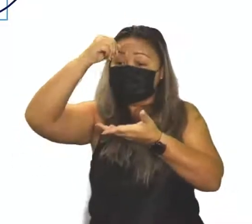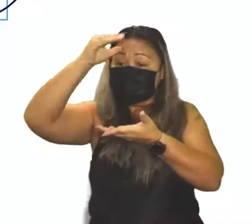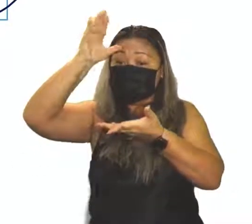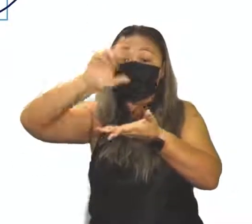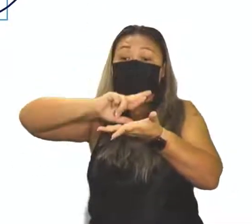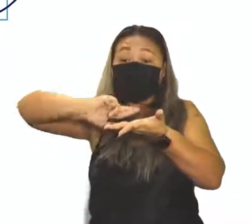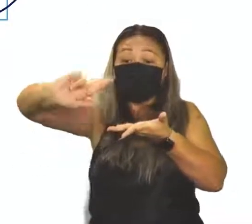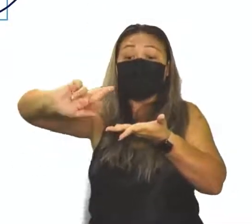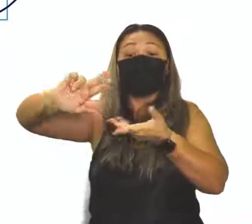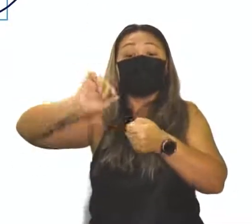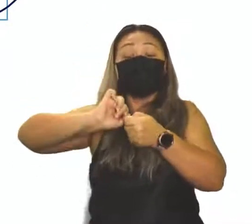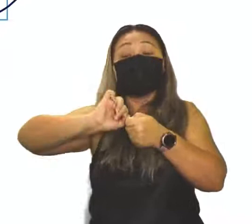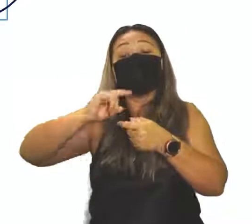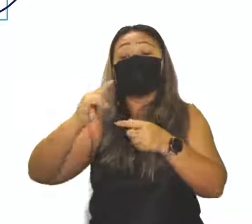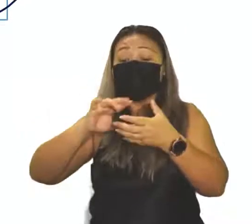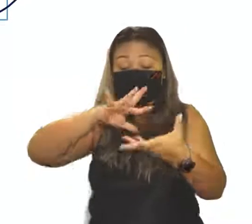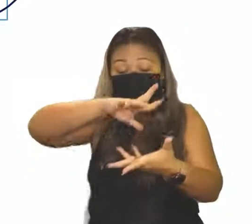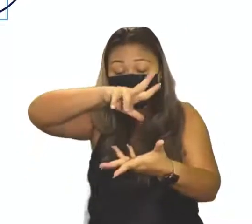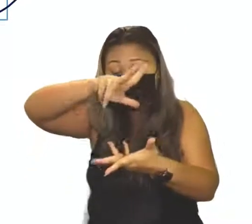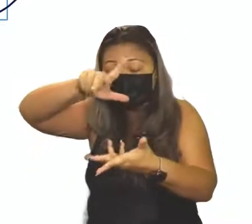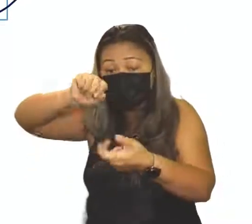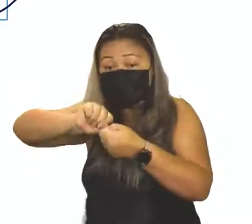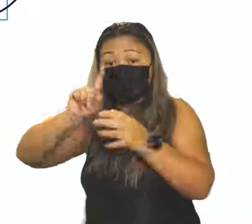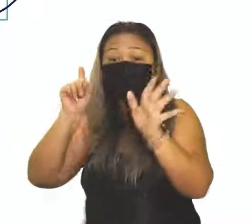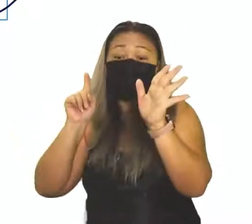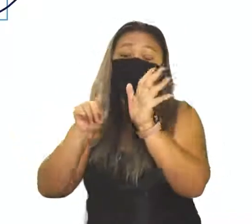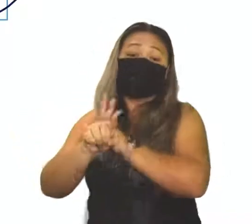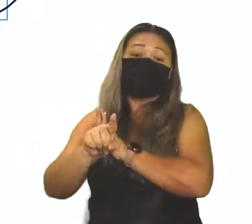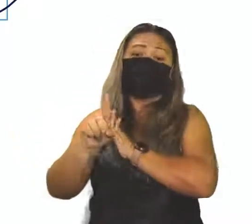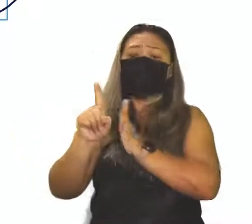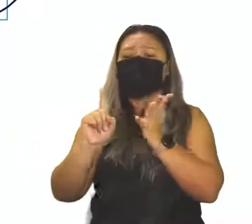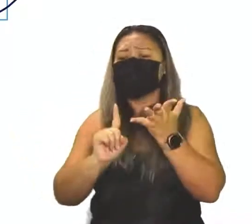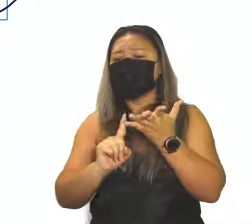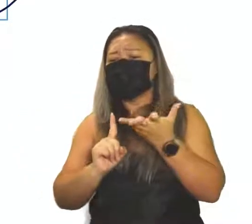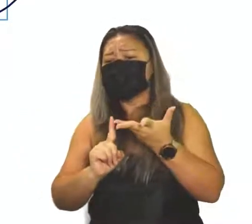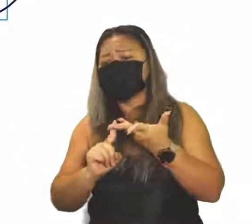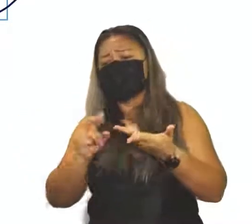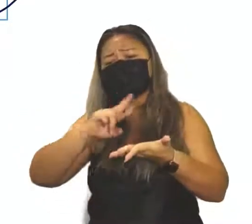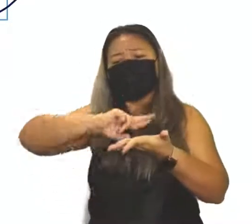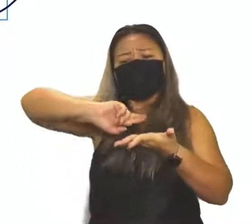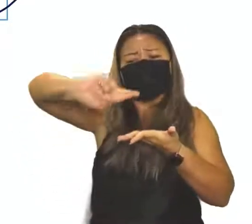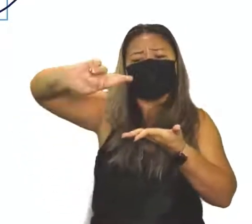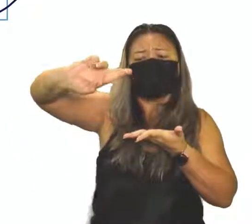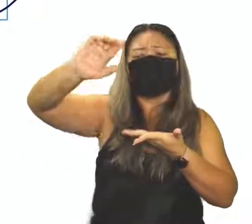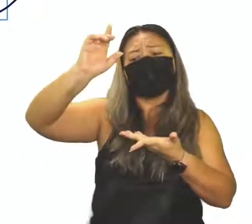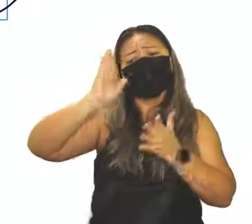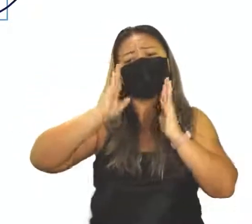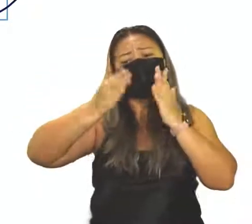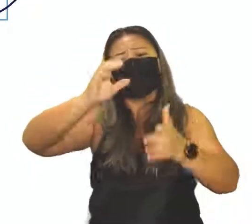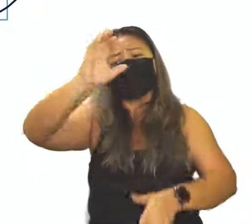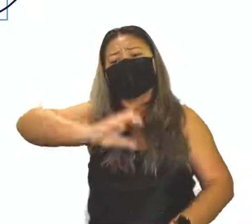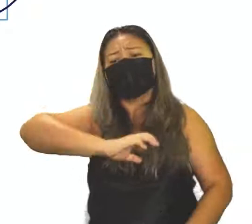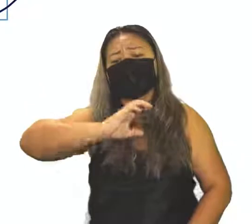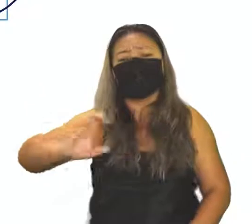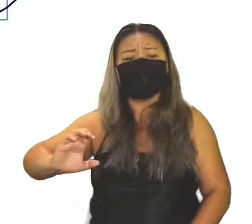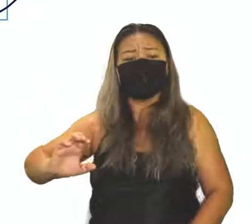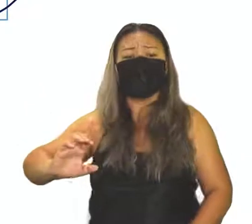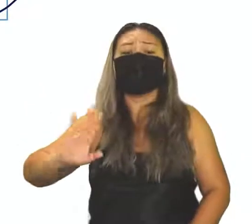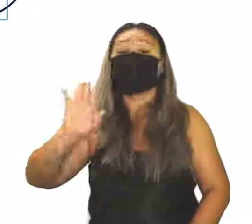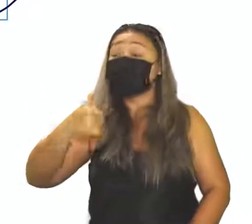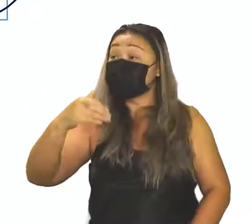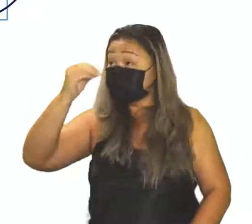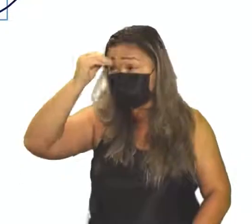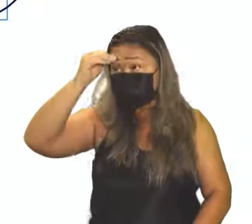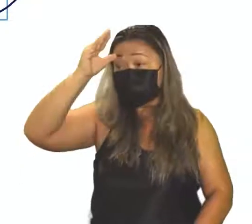de um Criador divino. Isso é na questão... Há muitas religiões, né? Principalmente cristã. E para que esse conhecimento